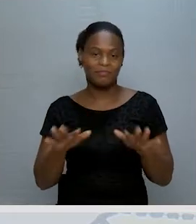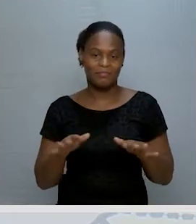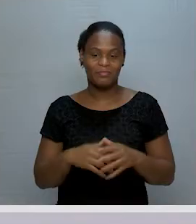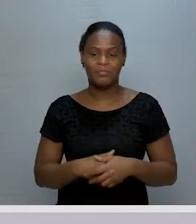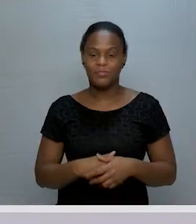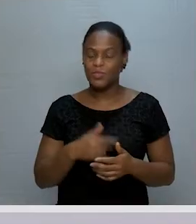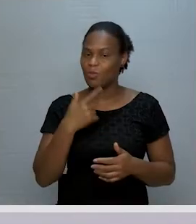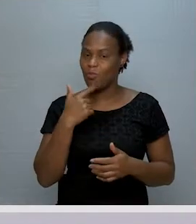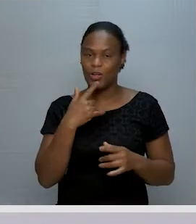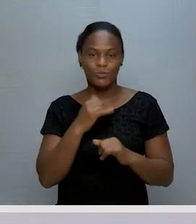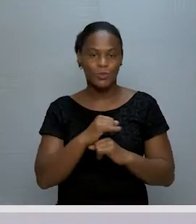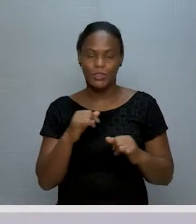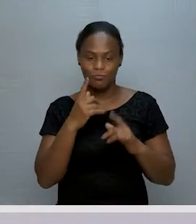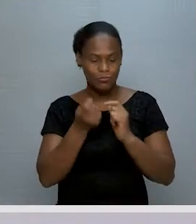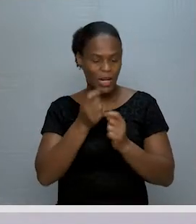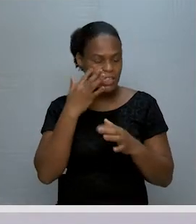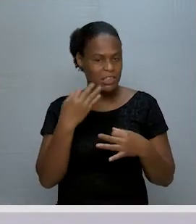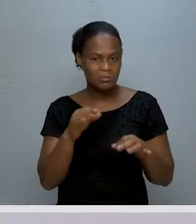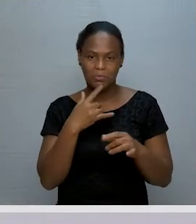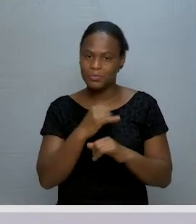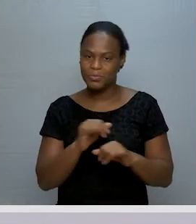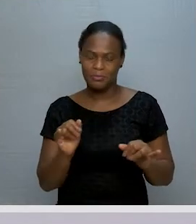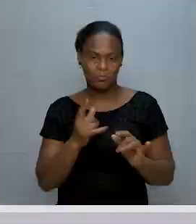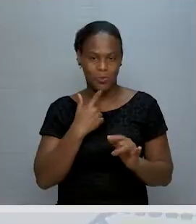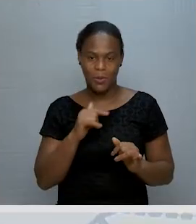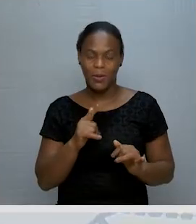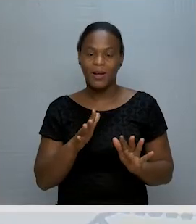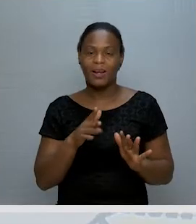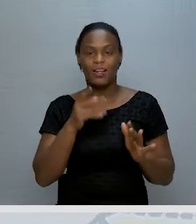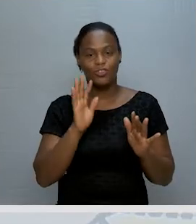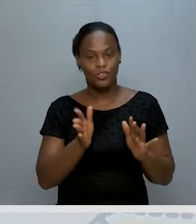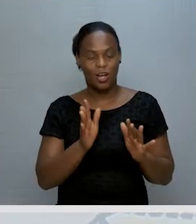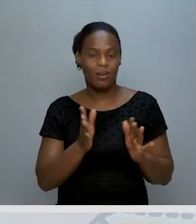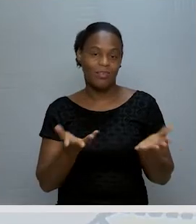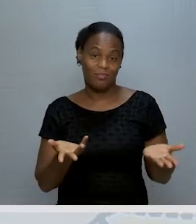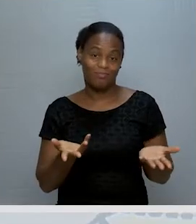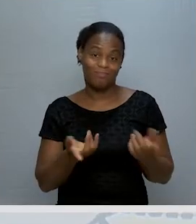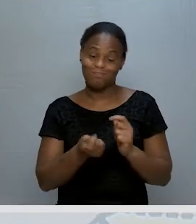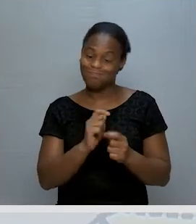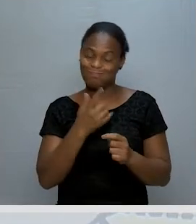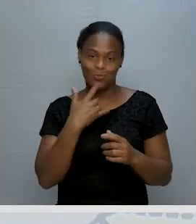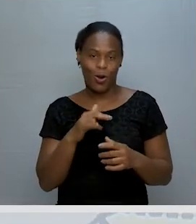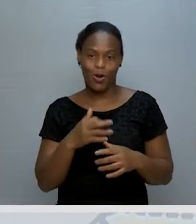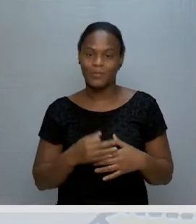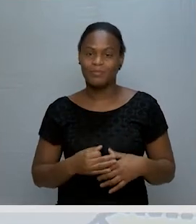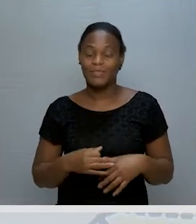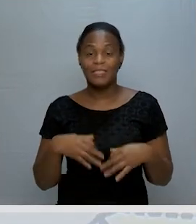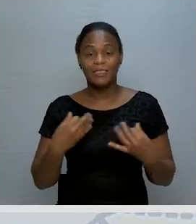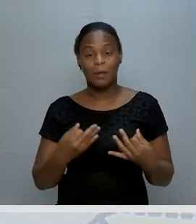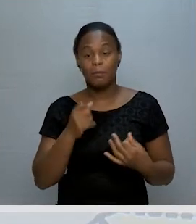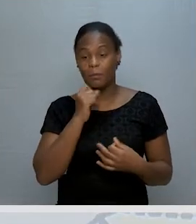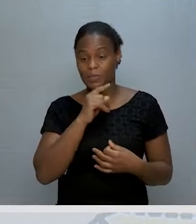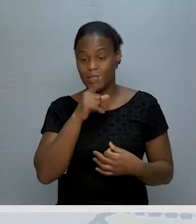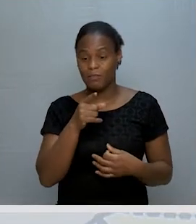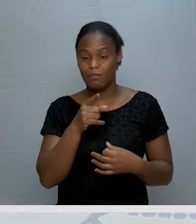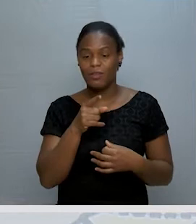11/20. Não é possível simplificar esta fração, ela já está na forma irredutível, não é verdade? Mas sempre que